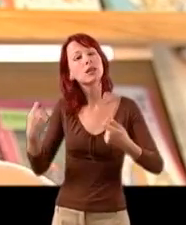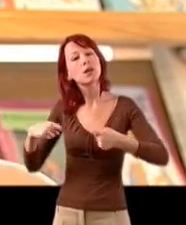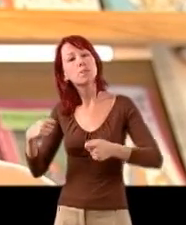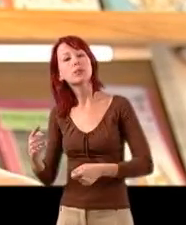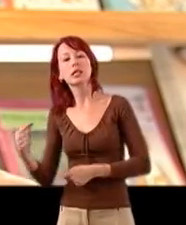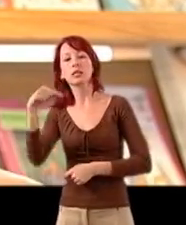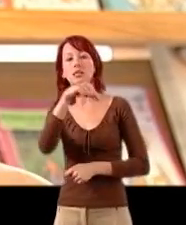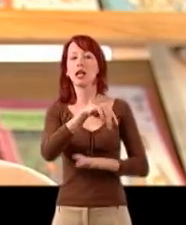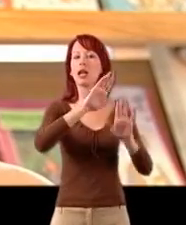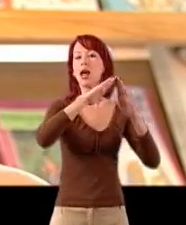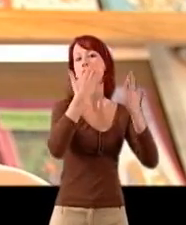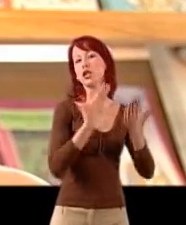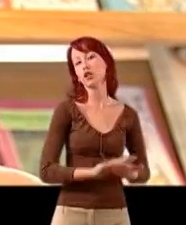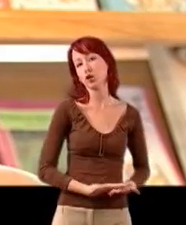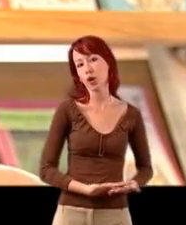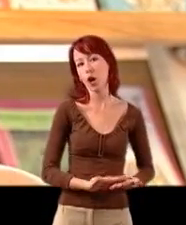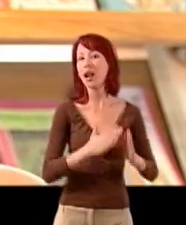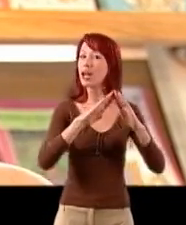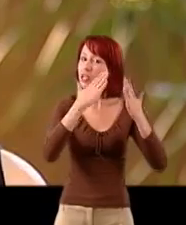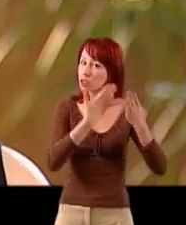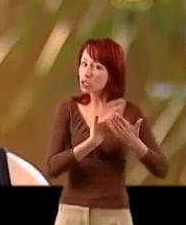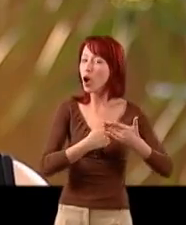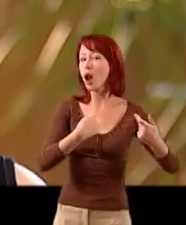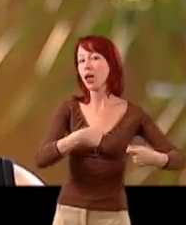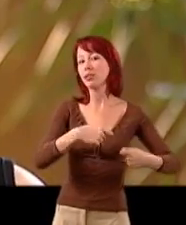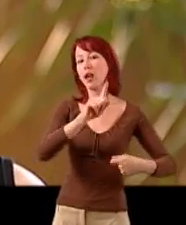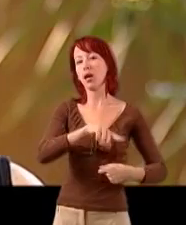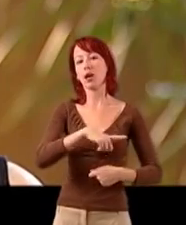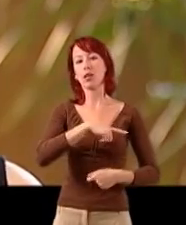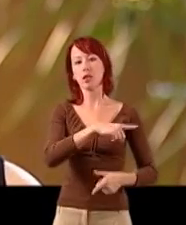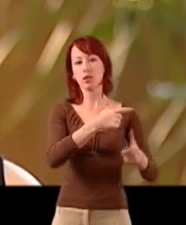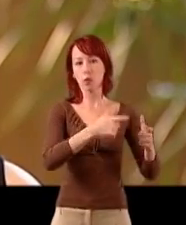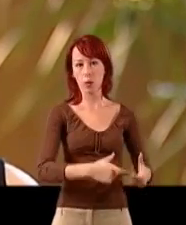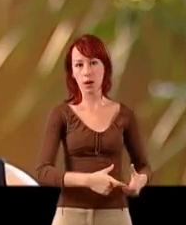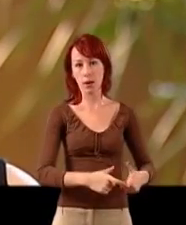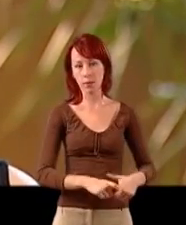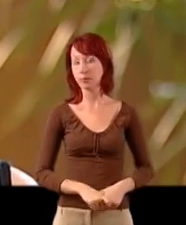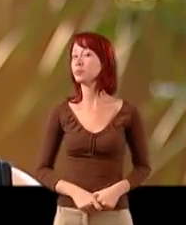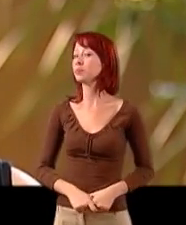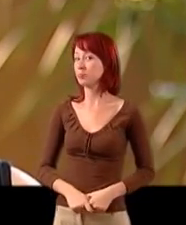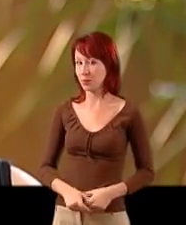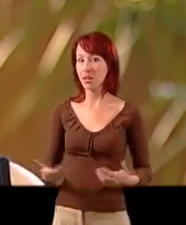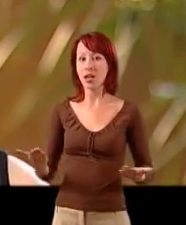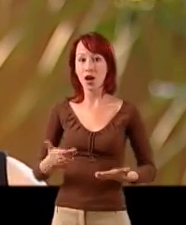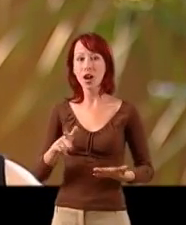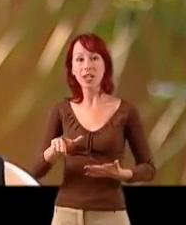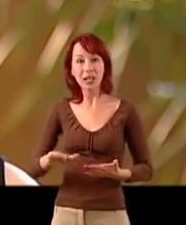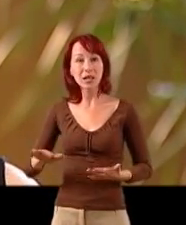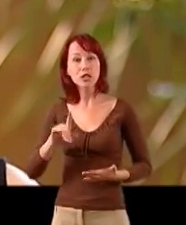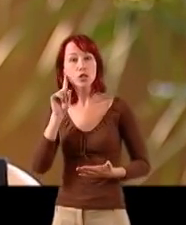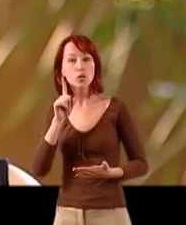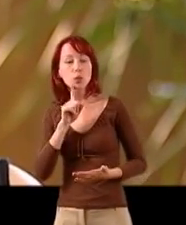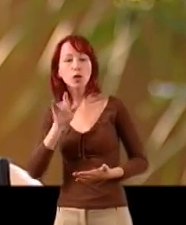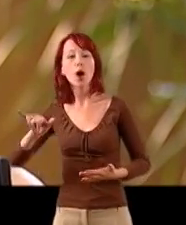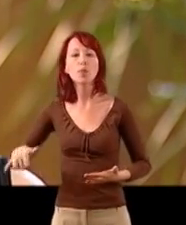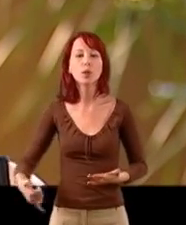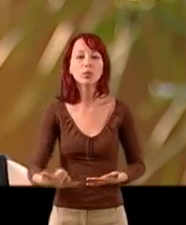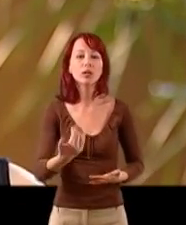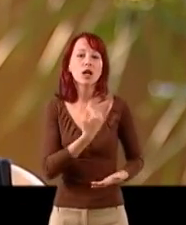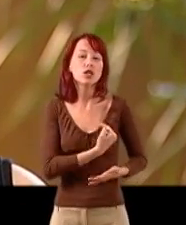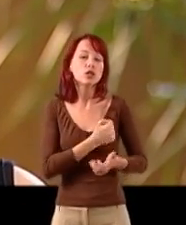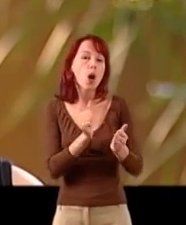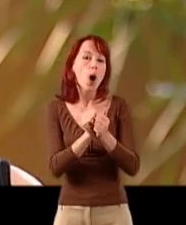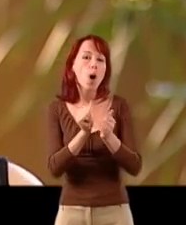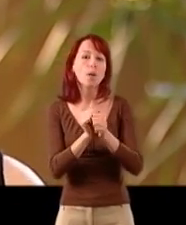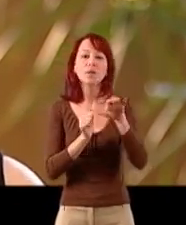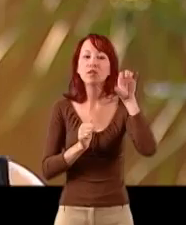a escola mesmo, tem que ser uma instituição. Estar tendo a oportunidade de conviver com crianças ouvintes é muito enriquecedor, porque eles